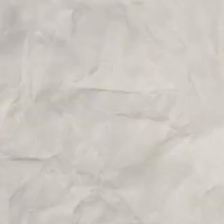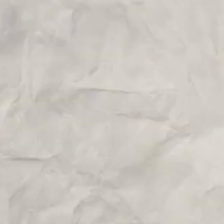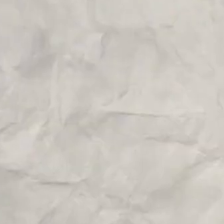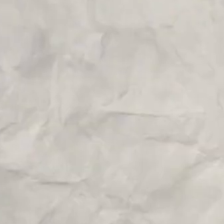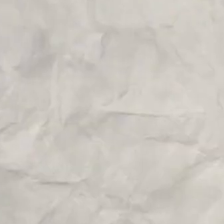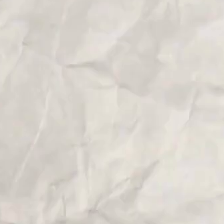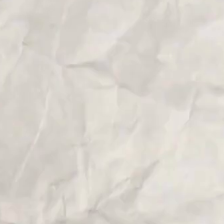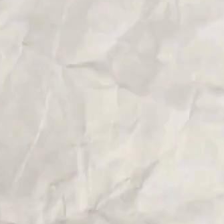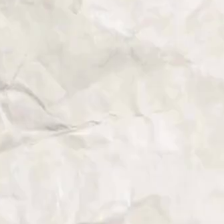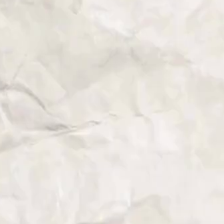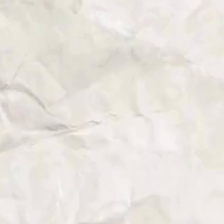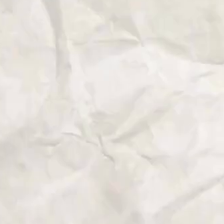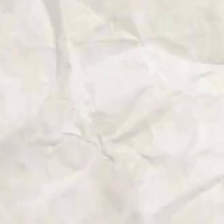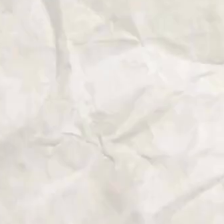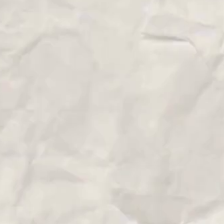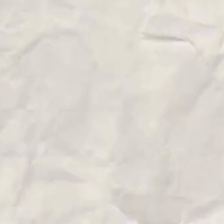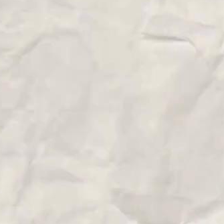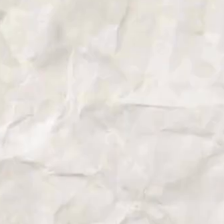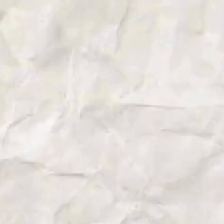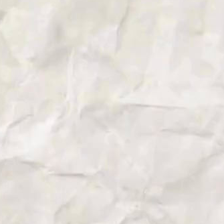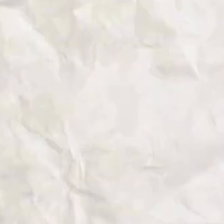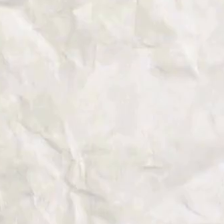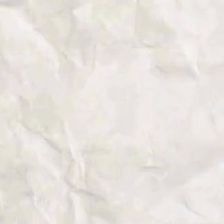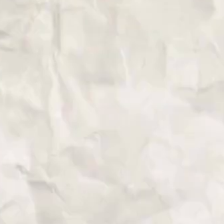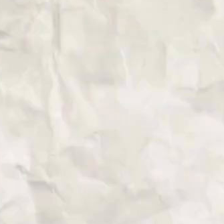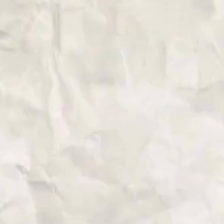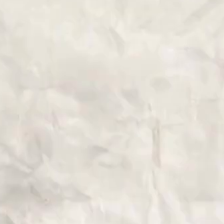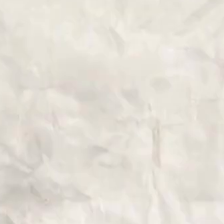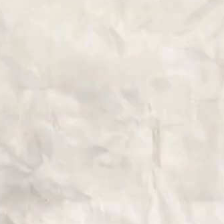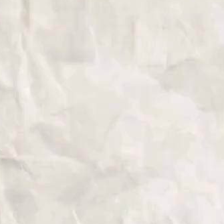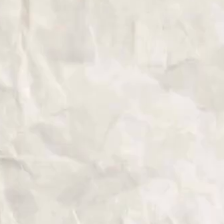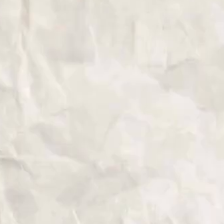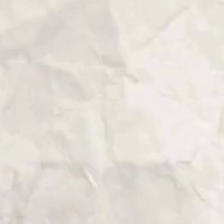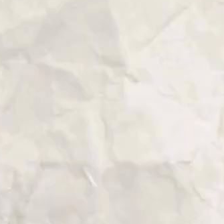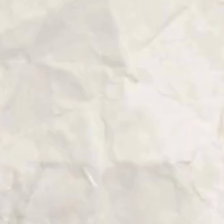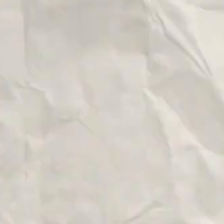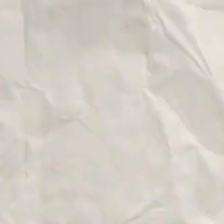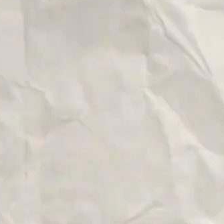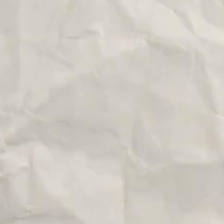trabalhos administrativos e legislativos da casa.